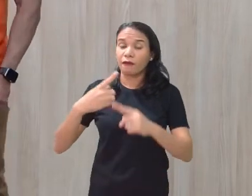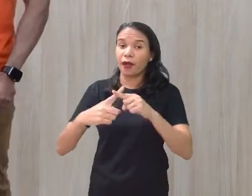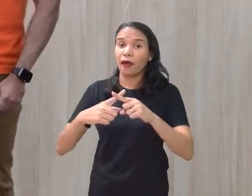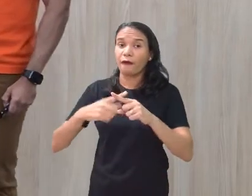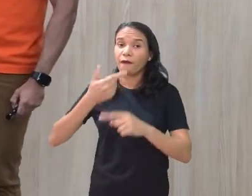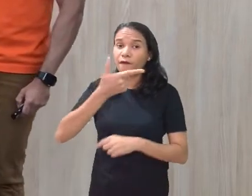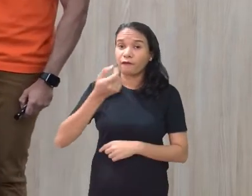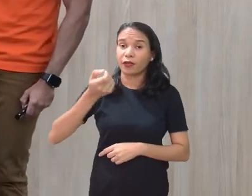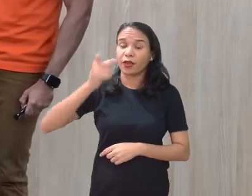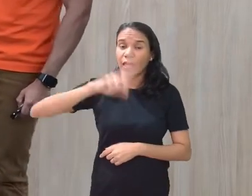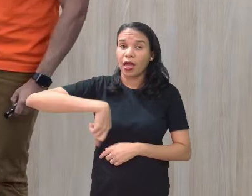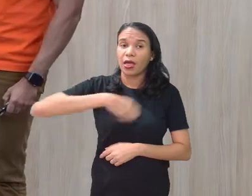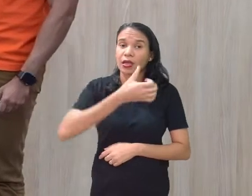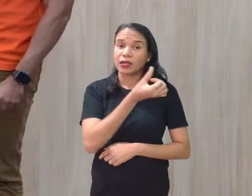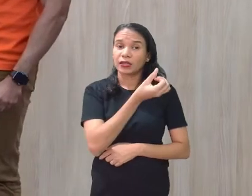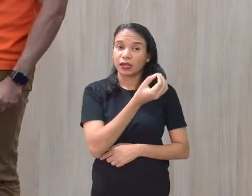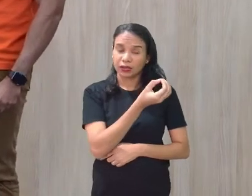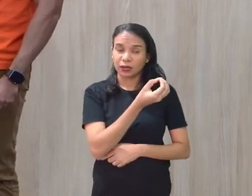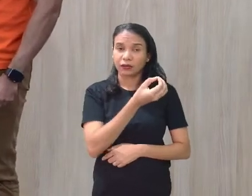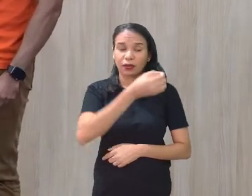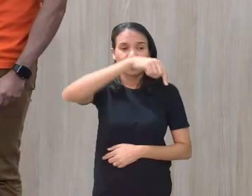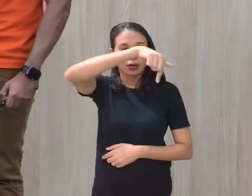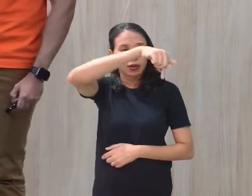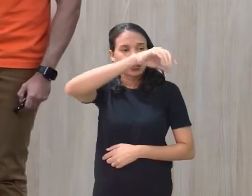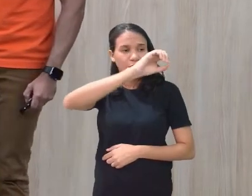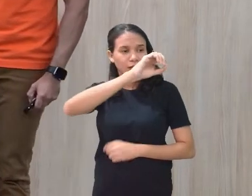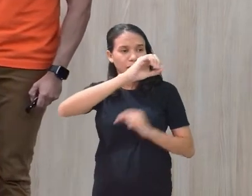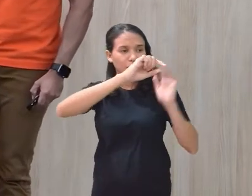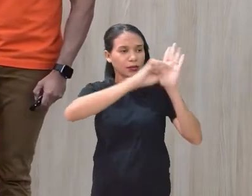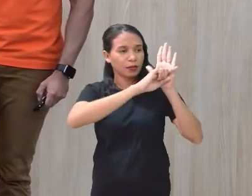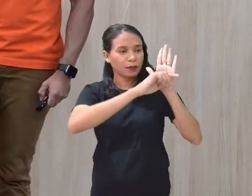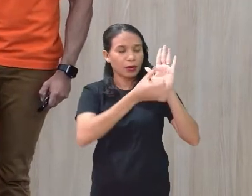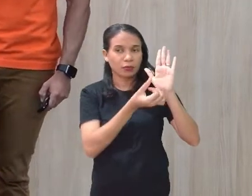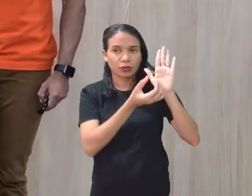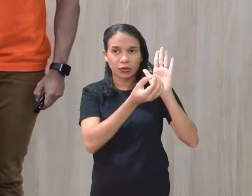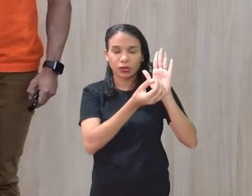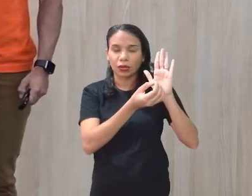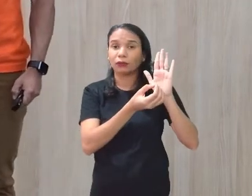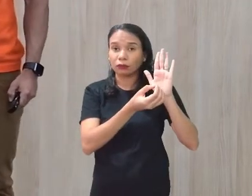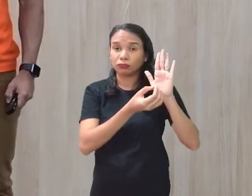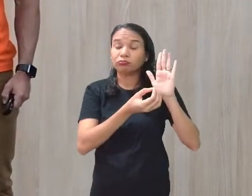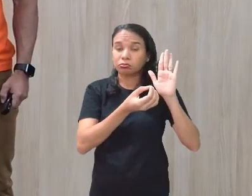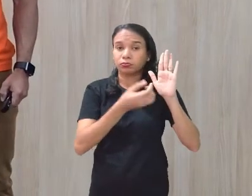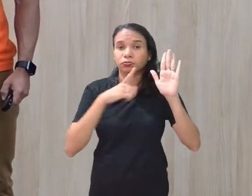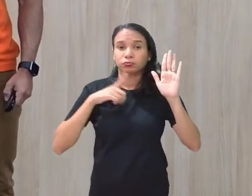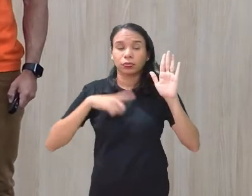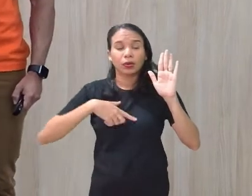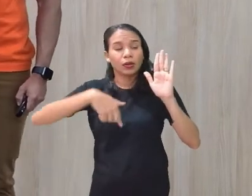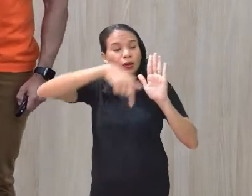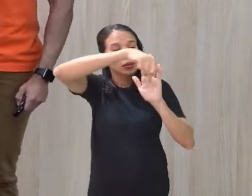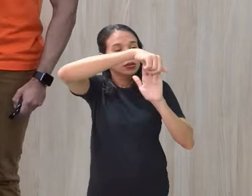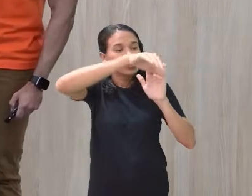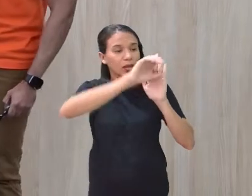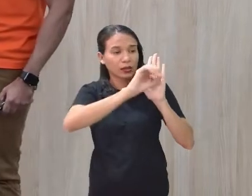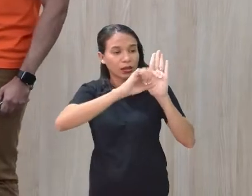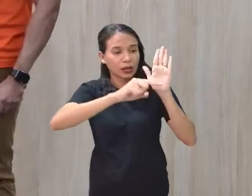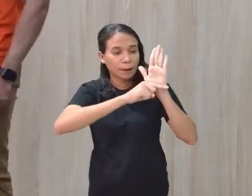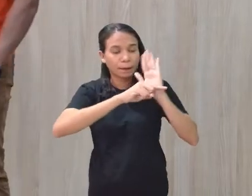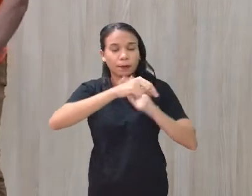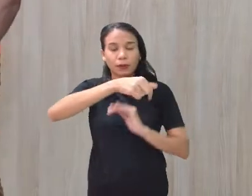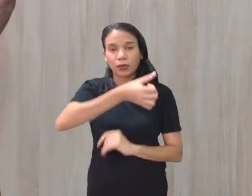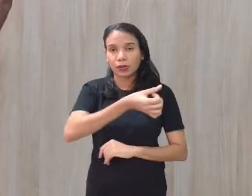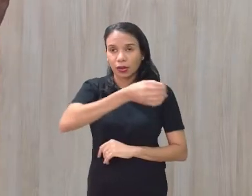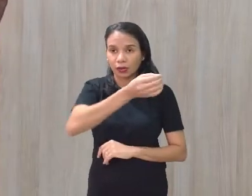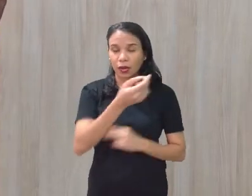é igual a 60. A gente coloca o 60 lá subtraindo o 70. Então, 70 menos 60 dá igual